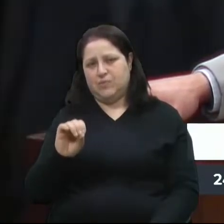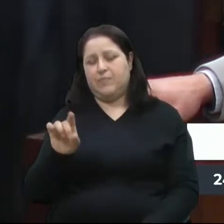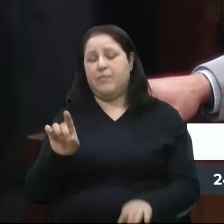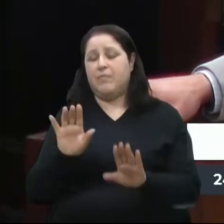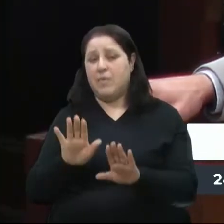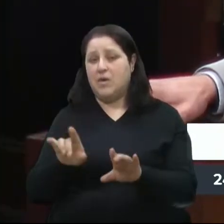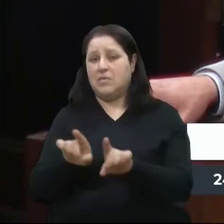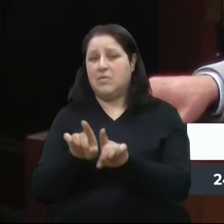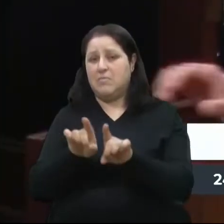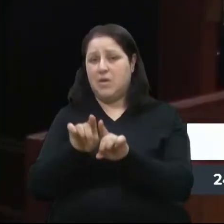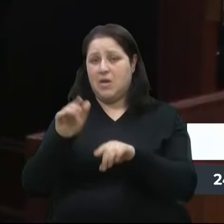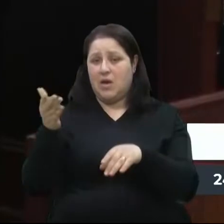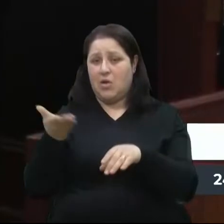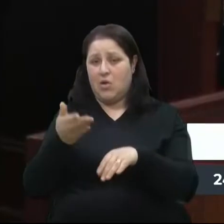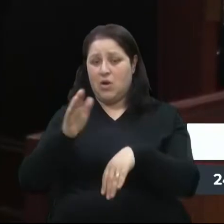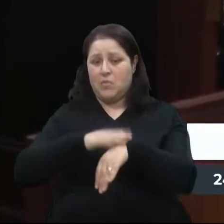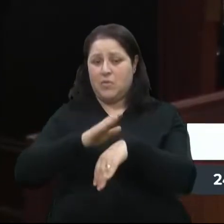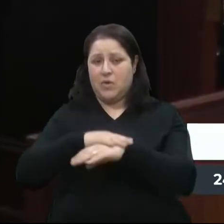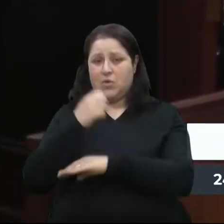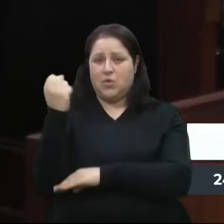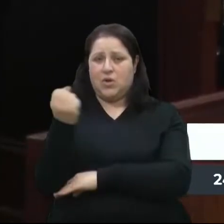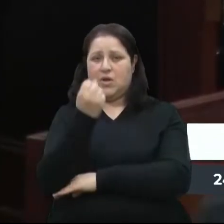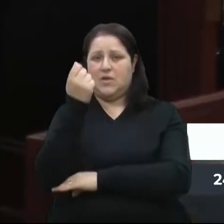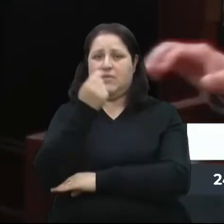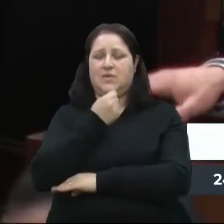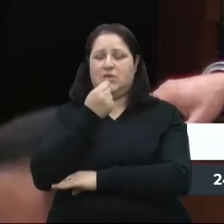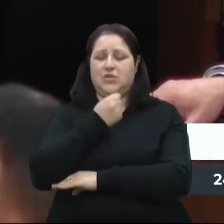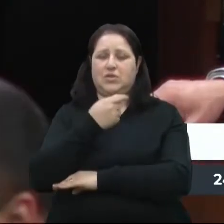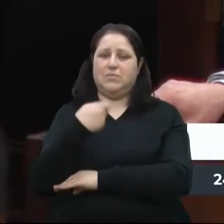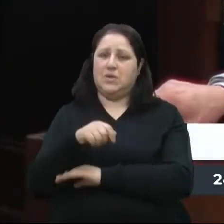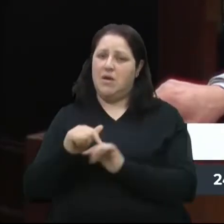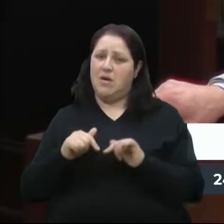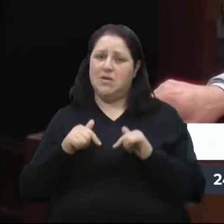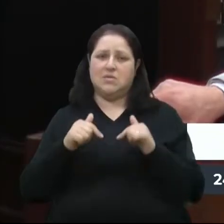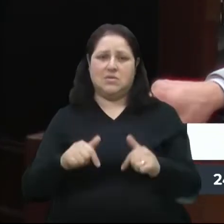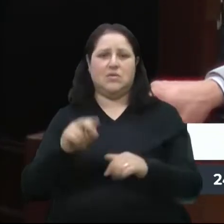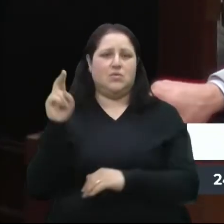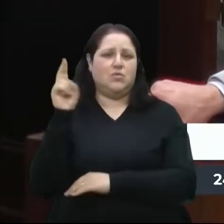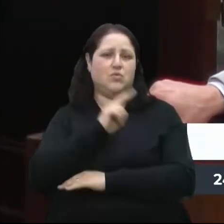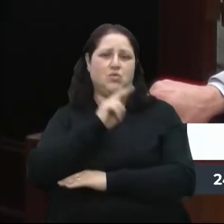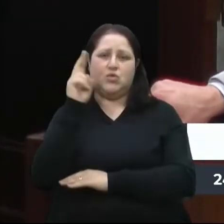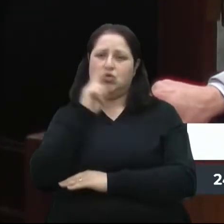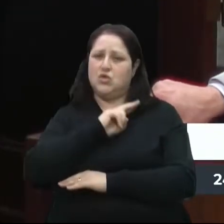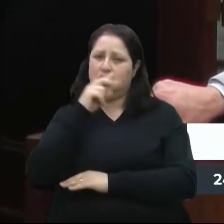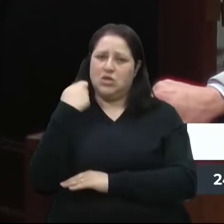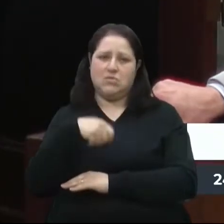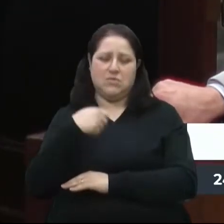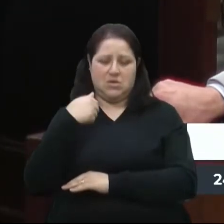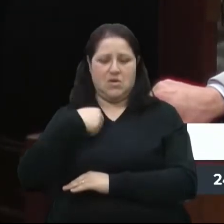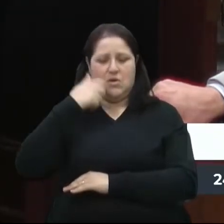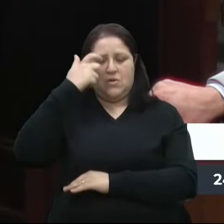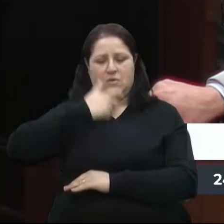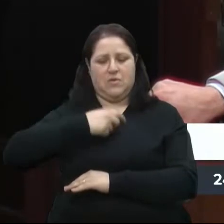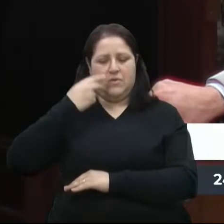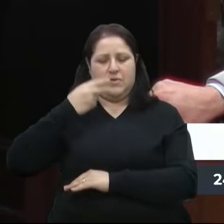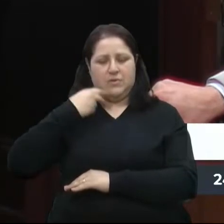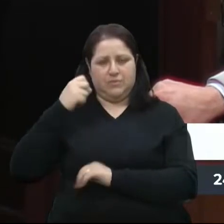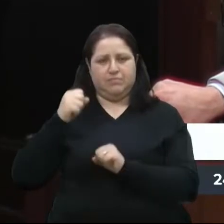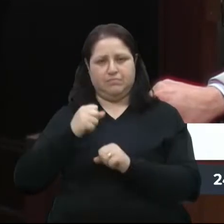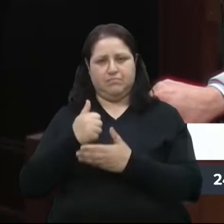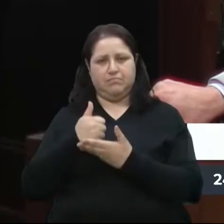passando. Então, ações urgentes têm que ser tomadas, esse vereador está à disposição para